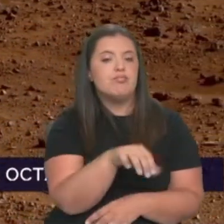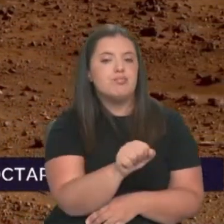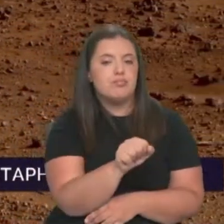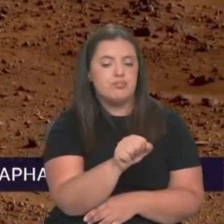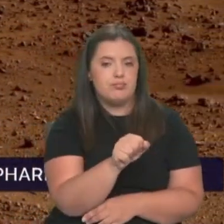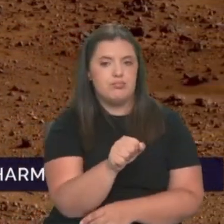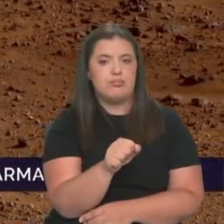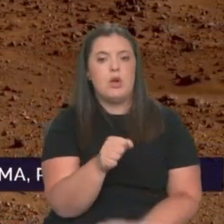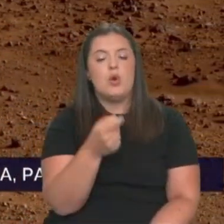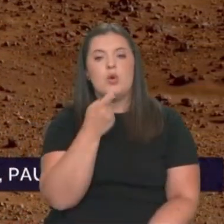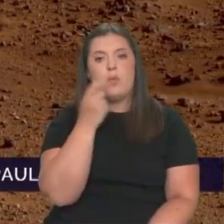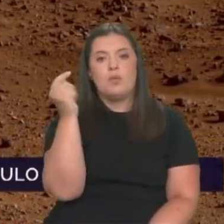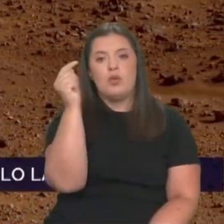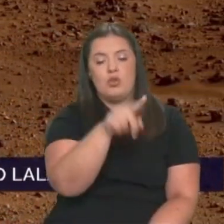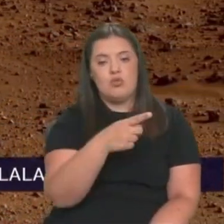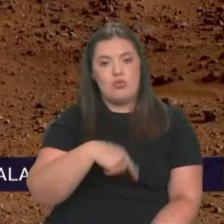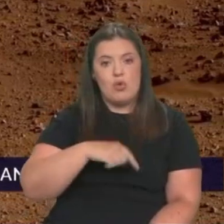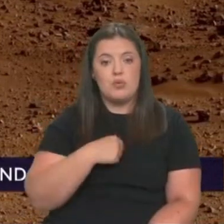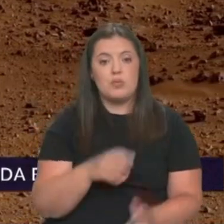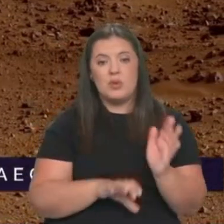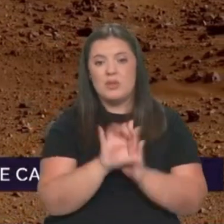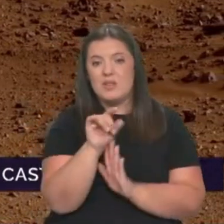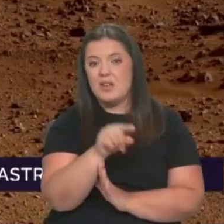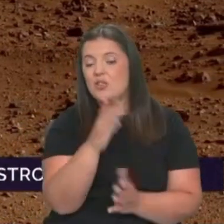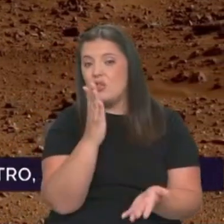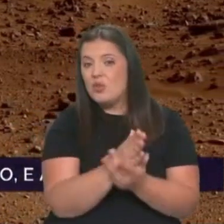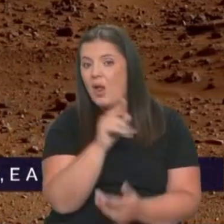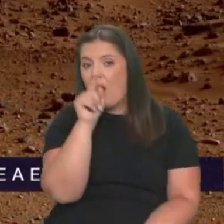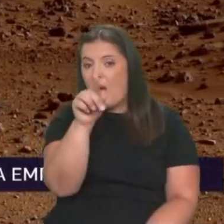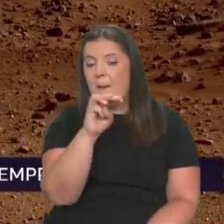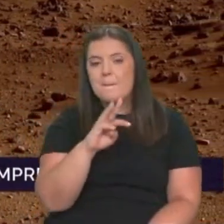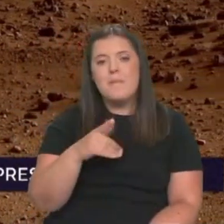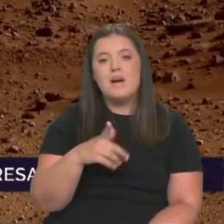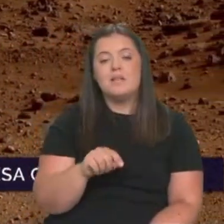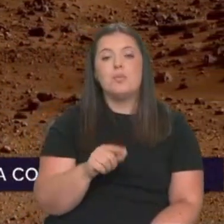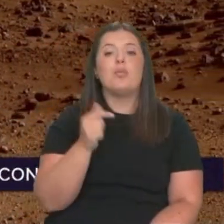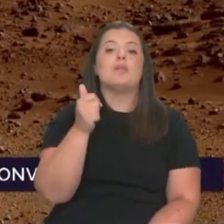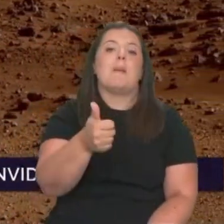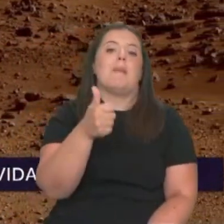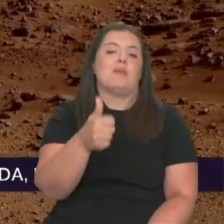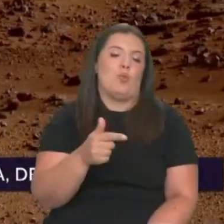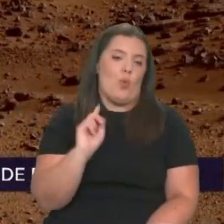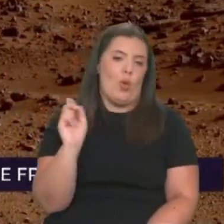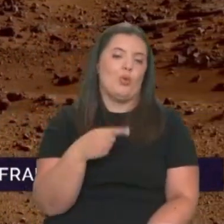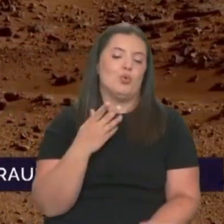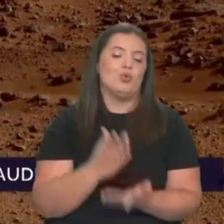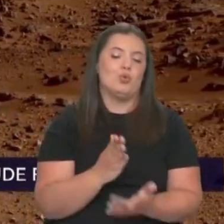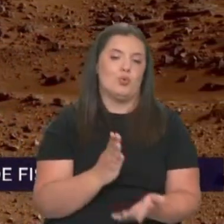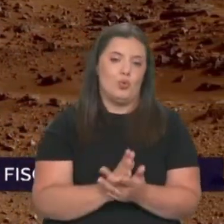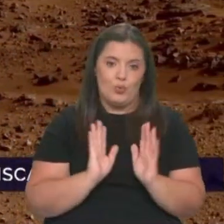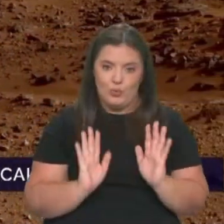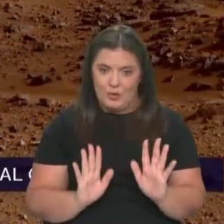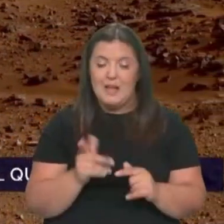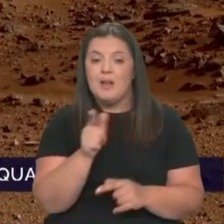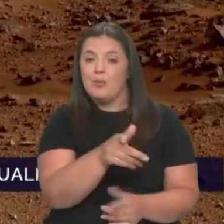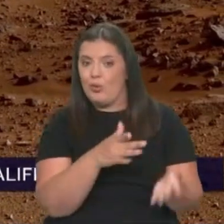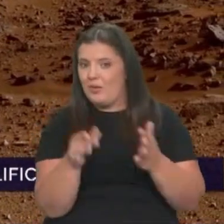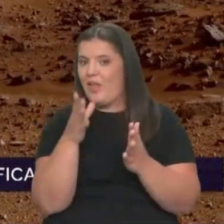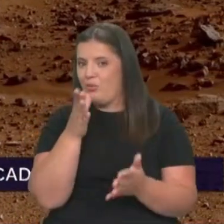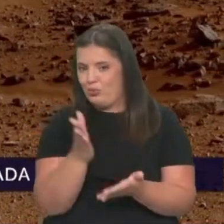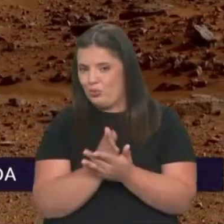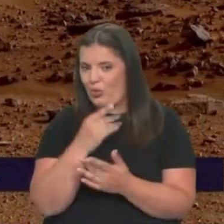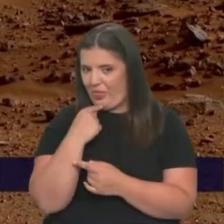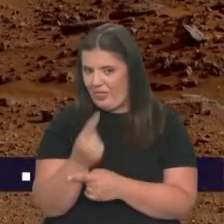nossos meteoritos. Mas essas condições só estão em Marte. Mas aí é que é a parte boa de todo este estudo. Por um lado, este estudo diz-nos o